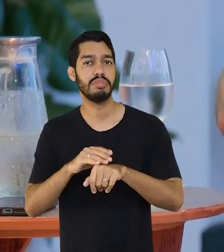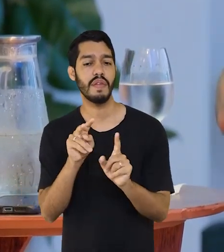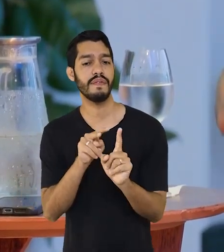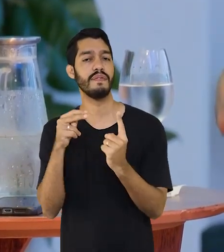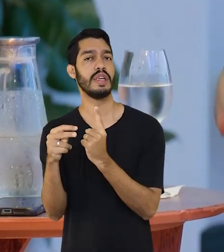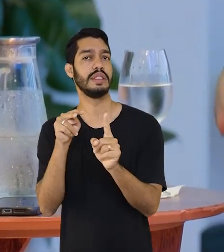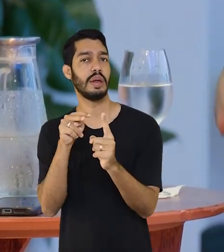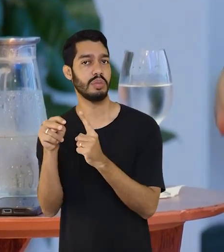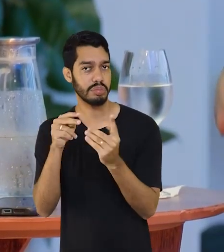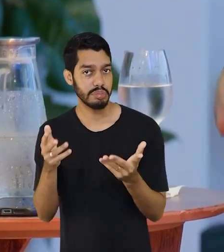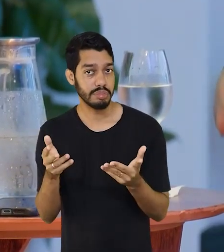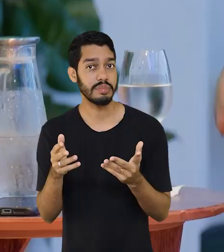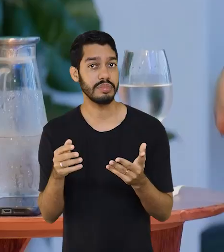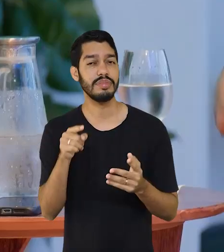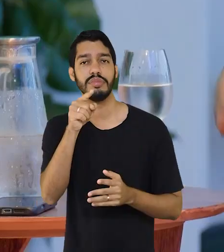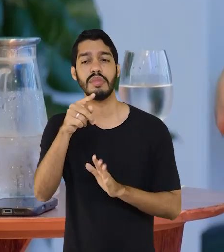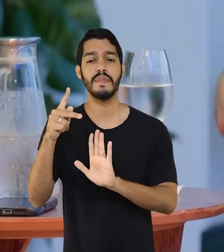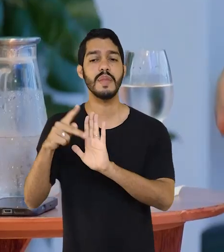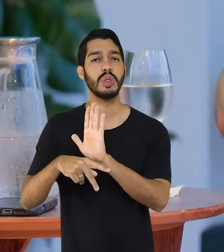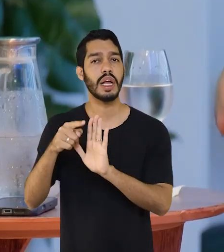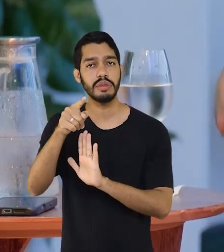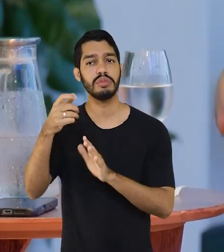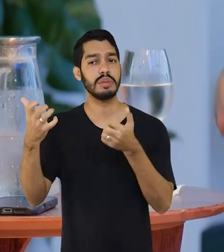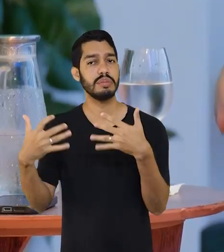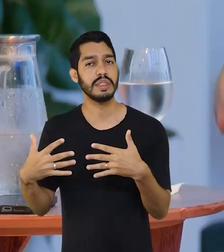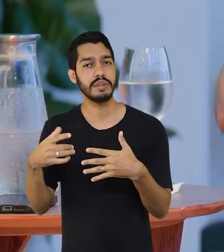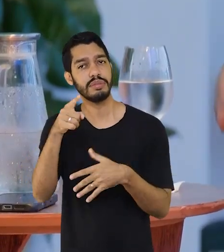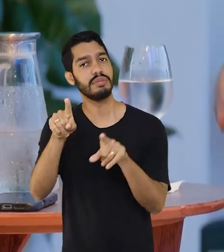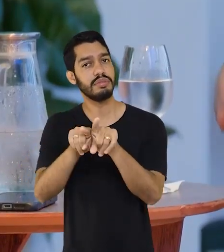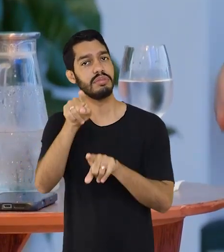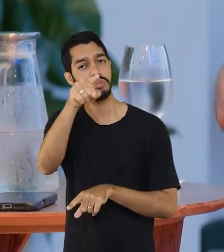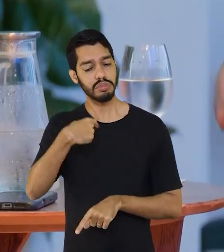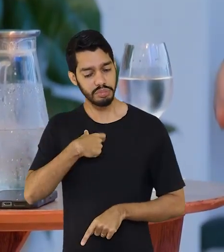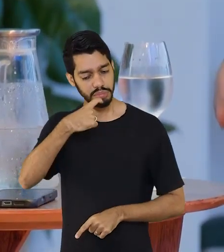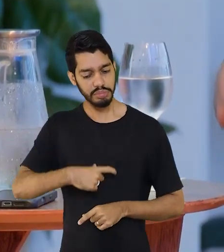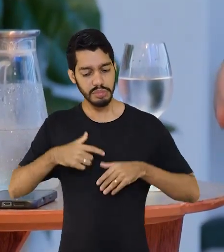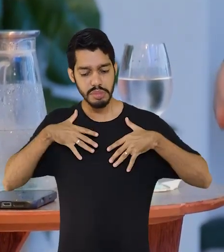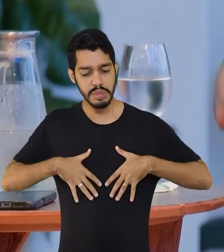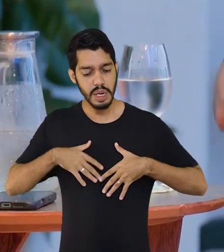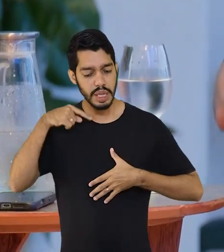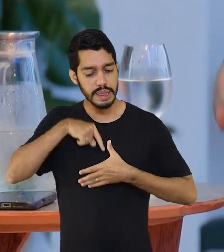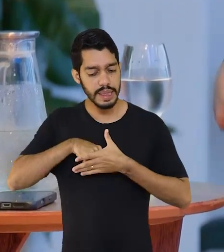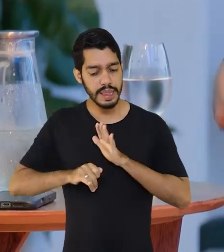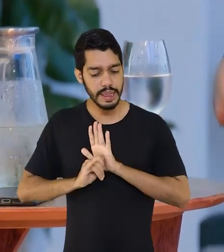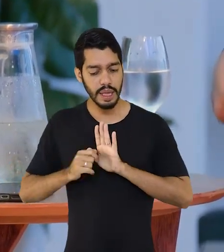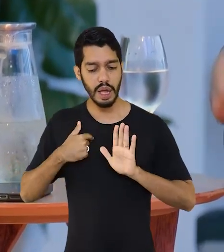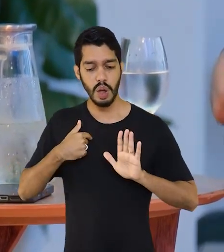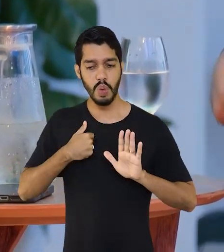visão. E para trazer essa visão da Winning, eu queria que você trouxesse também um pouquinho do Jean. Quem é o Jean? O que o